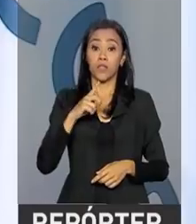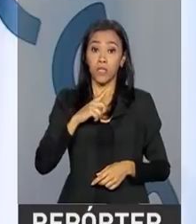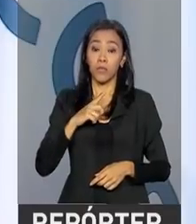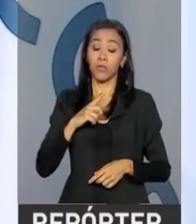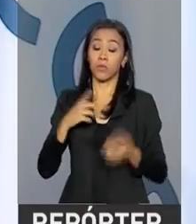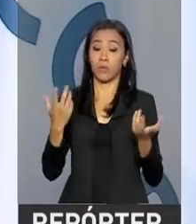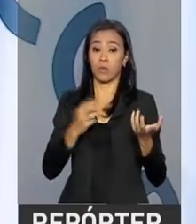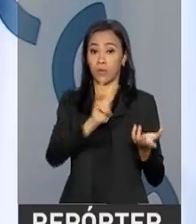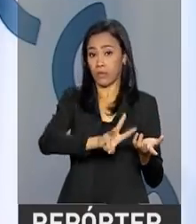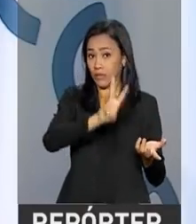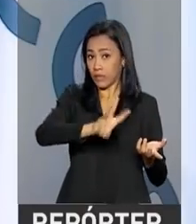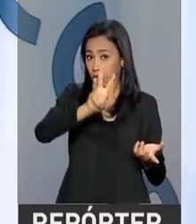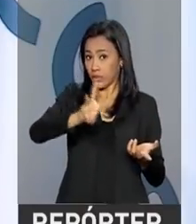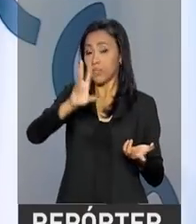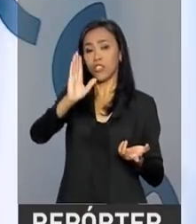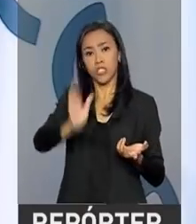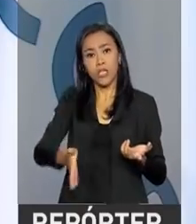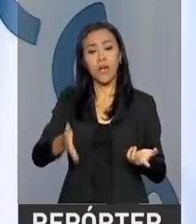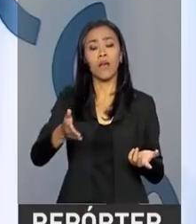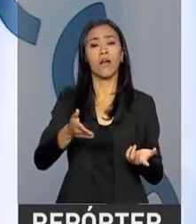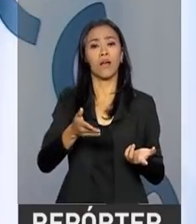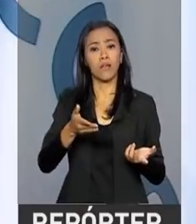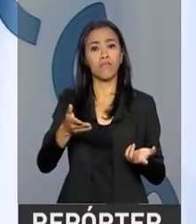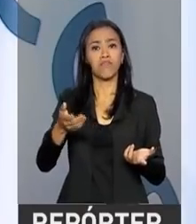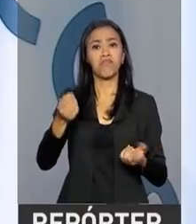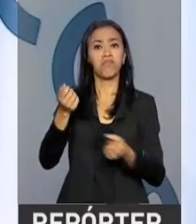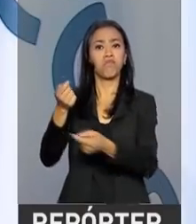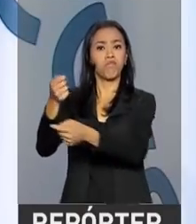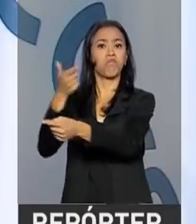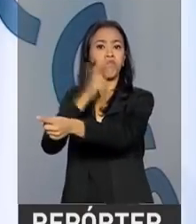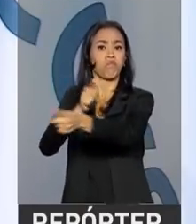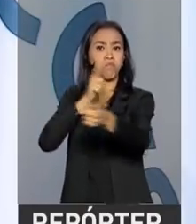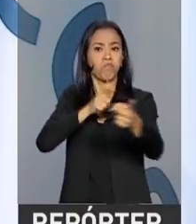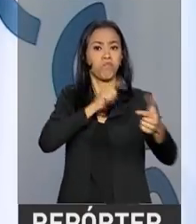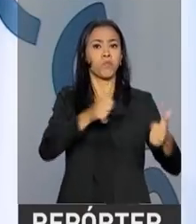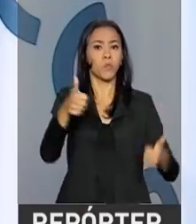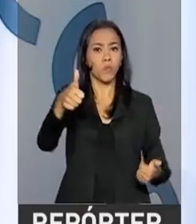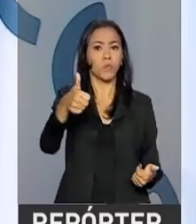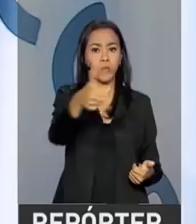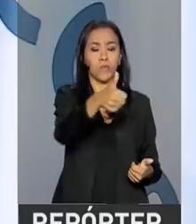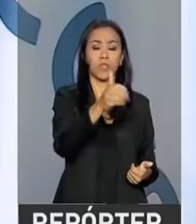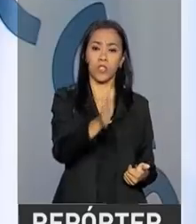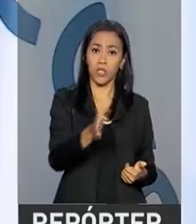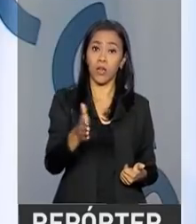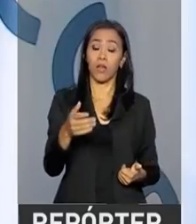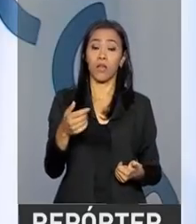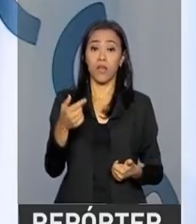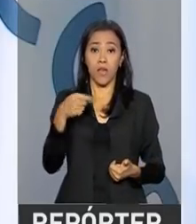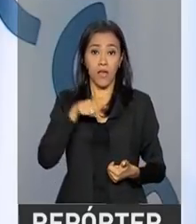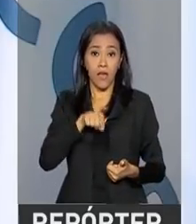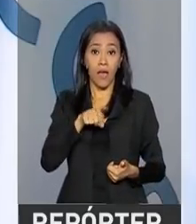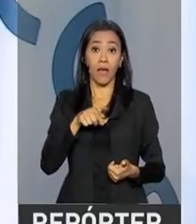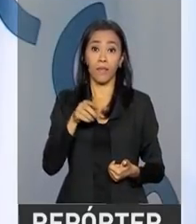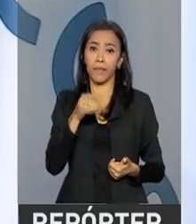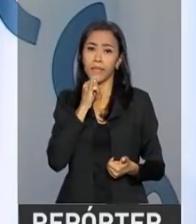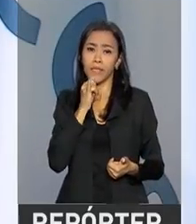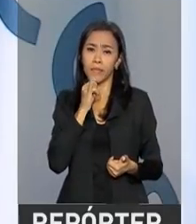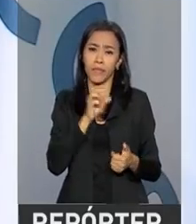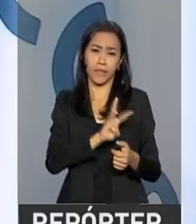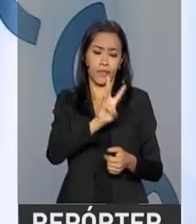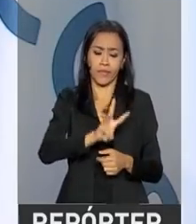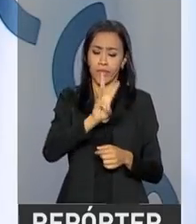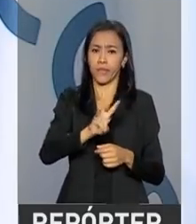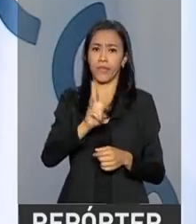contratos todos eles já atendiam a essa exigência vai e vem muito mais no sentido daqueles pequenos sites que num